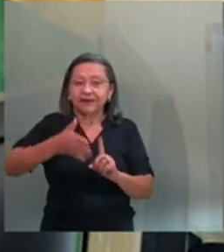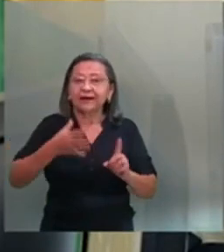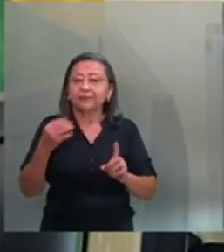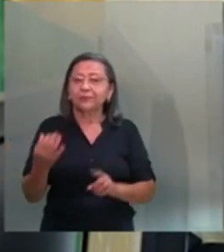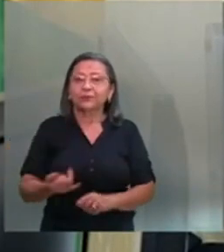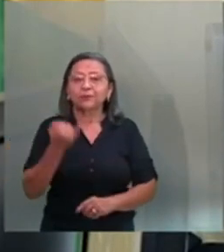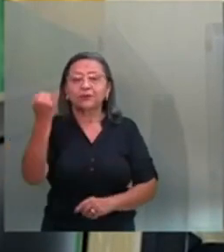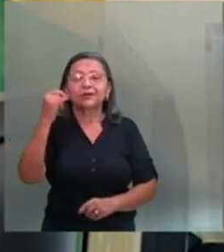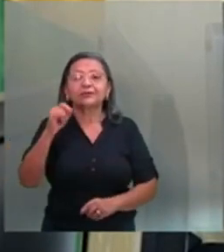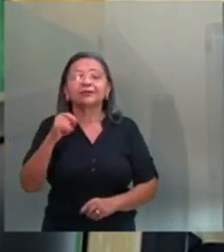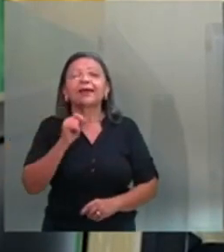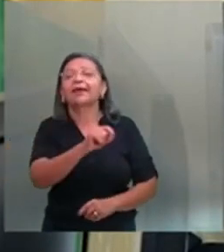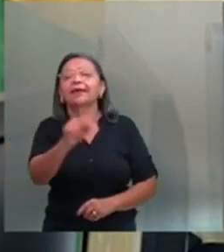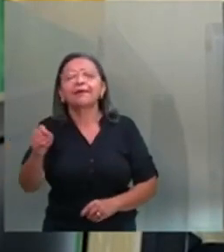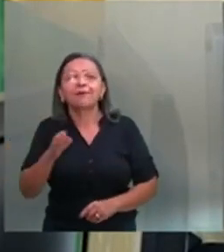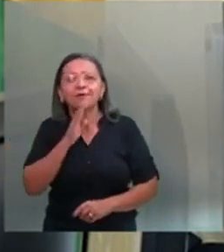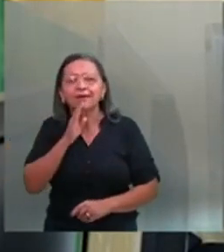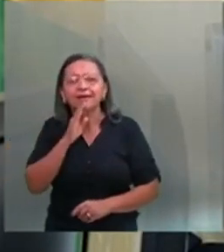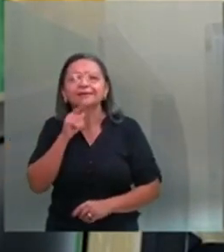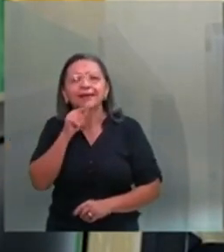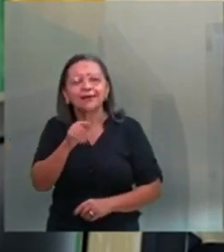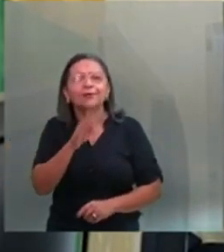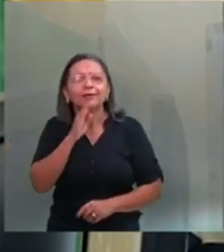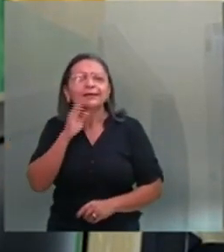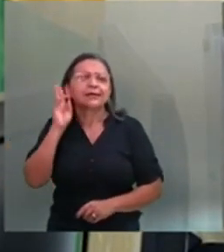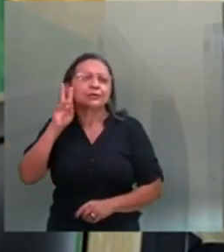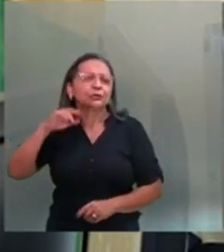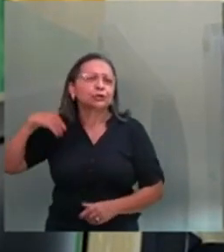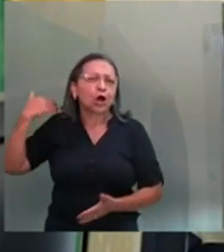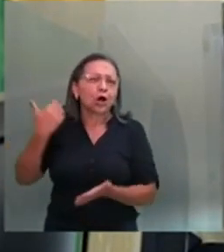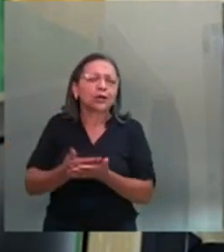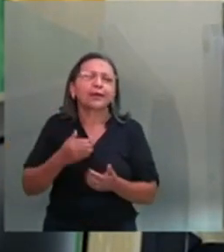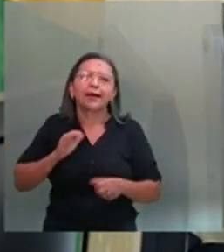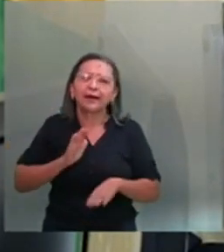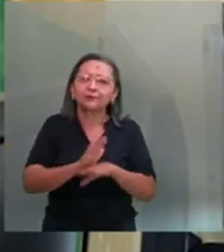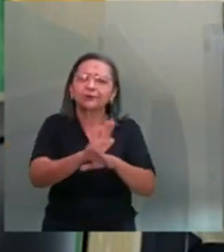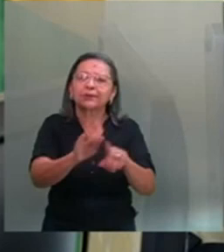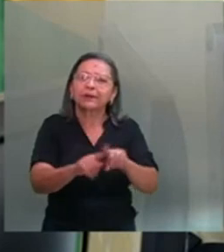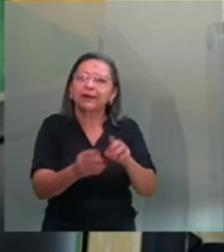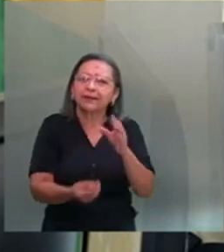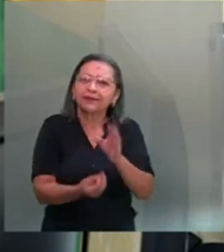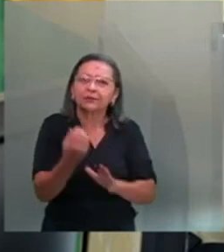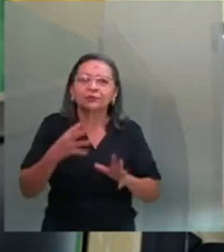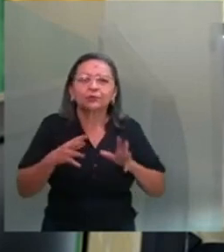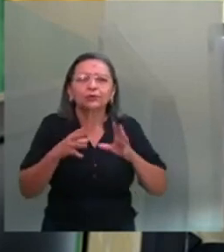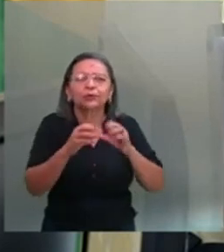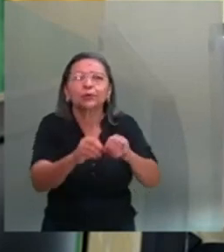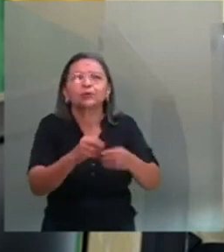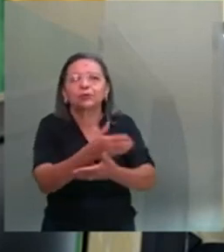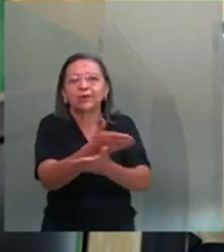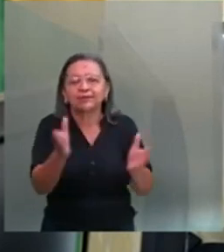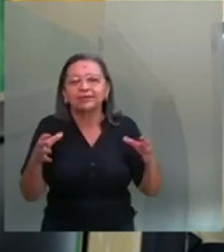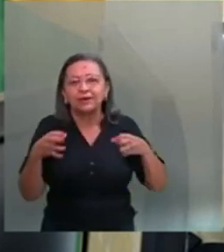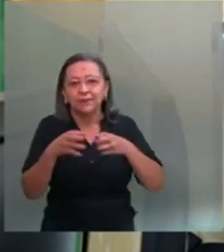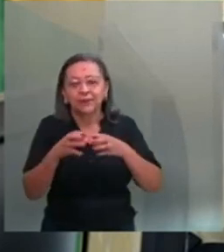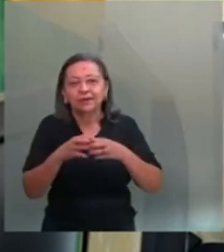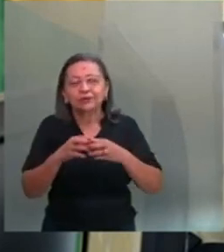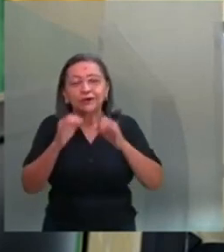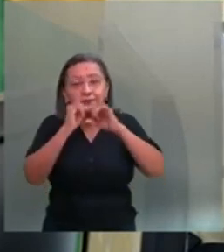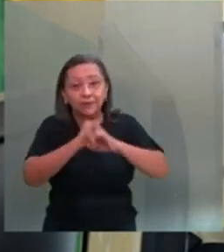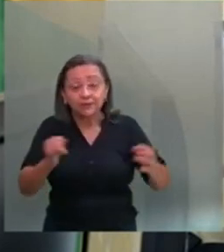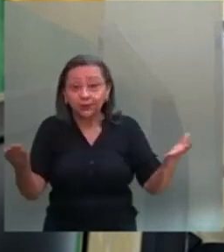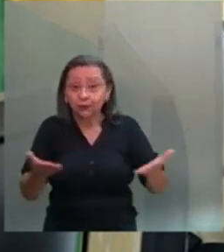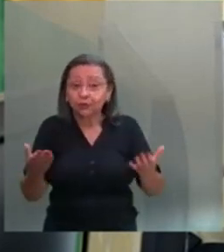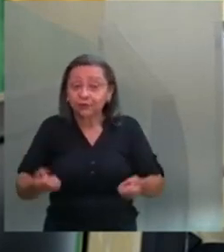muito importante, quem conhece a história e que ajudou na criação de todo esse complexo de informações que hoje serve tão bem ao